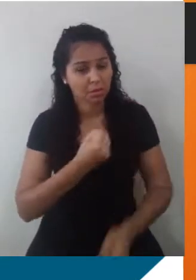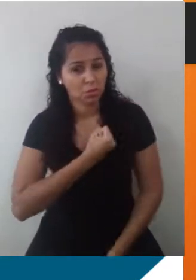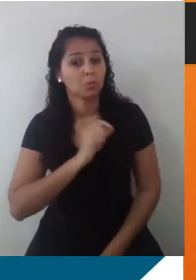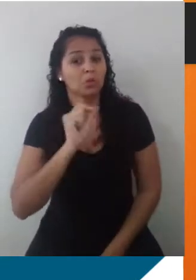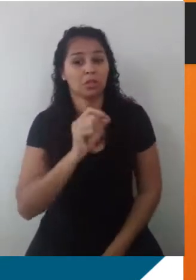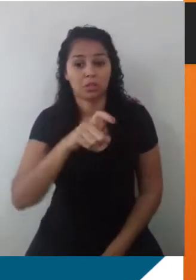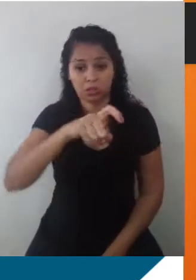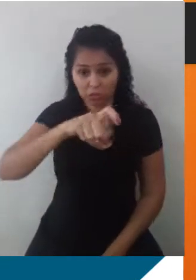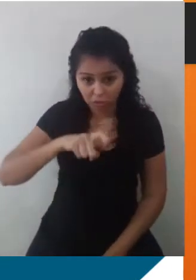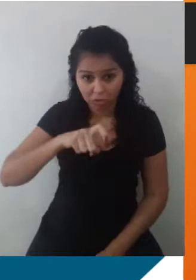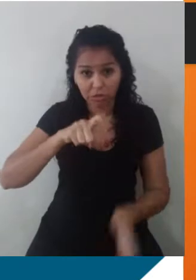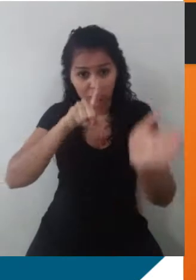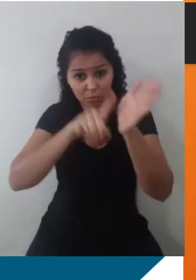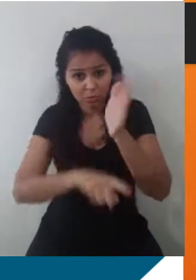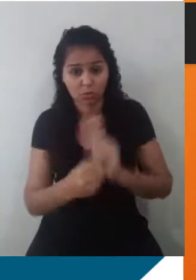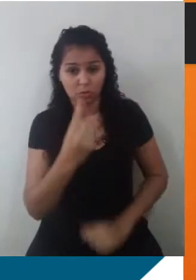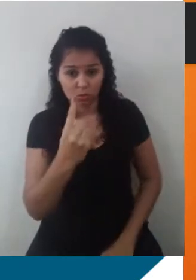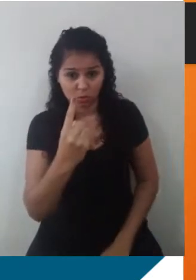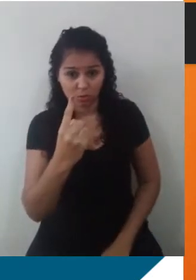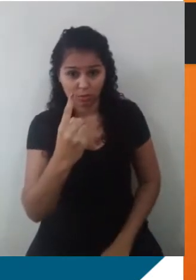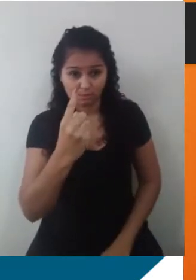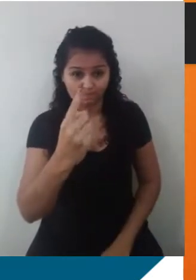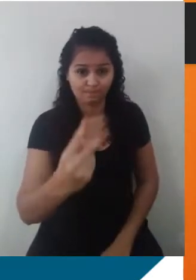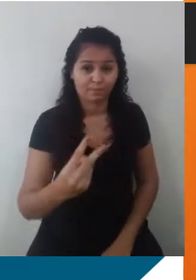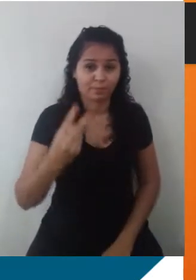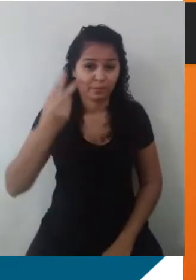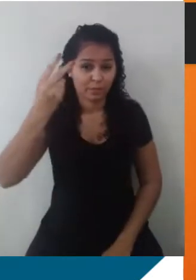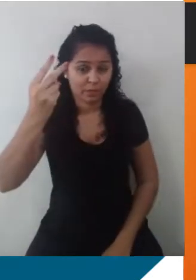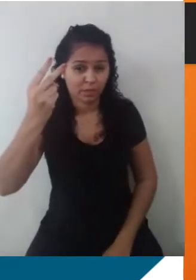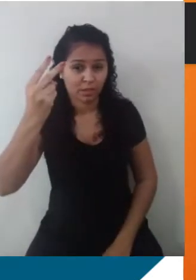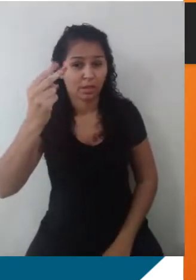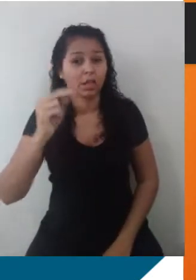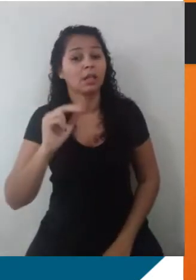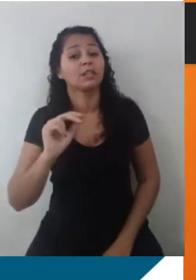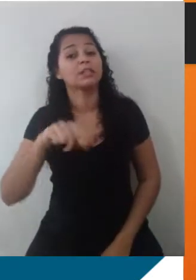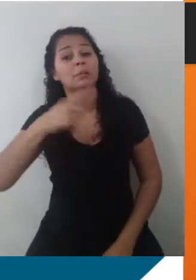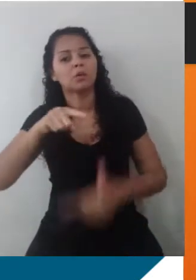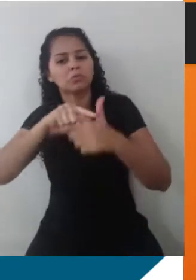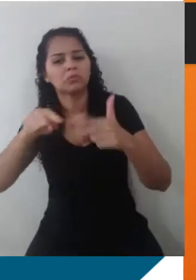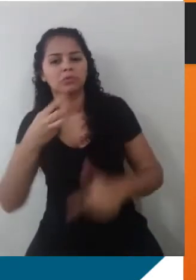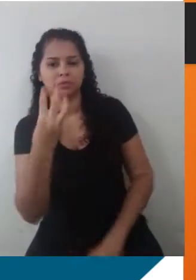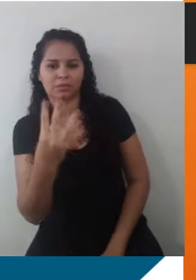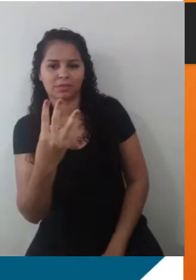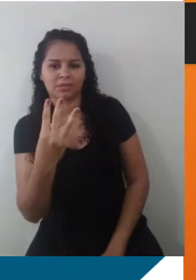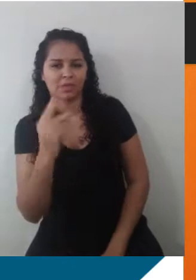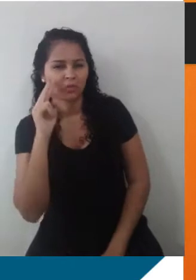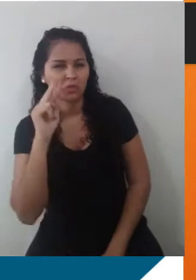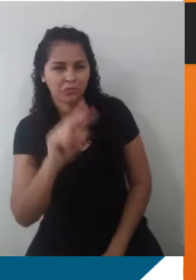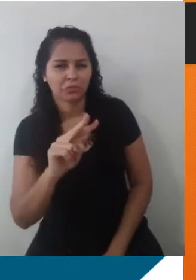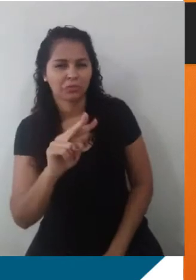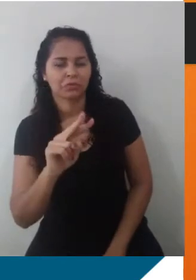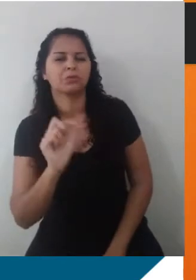seja, o x, subtrai 1, em seguida eleva ao quadrado e finalmente divide por 3. E aí você